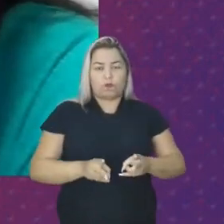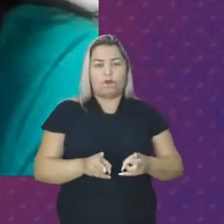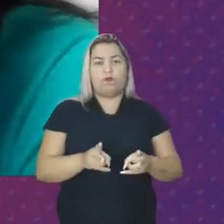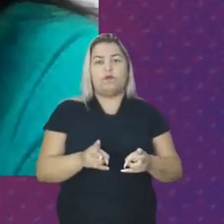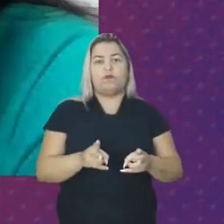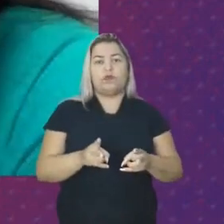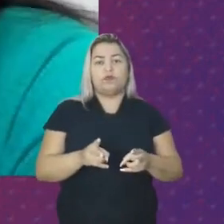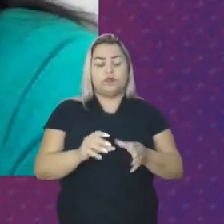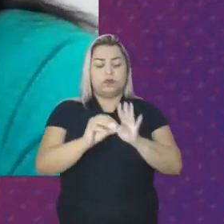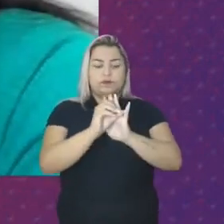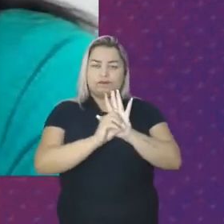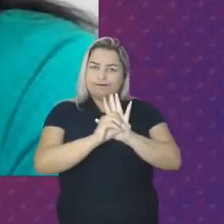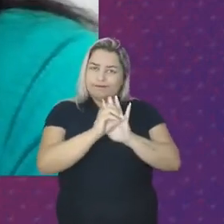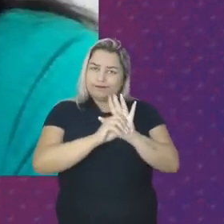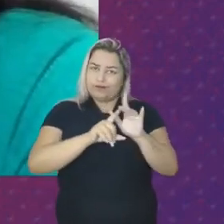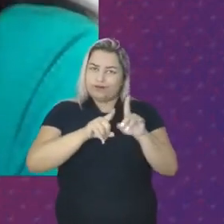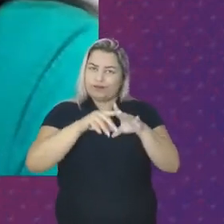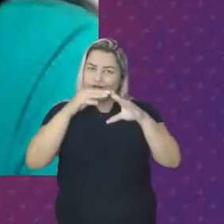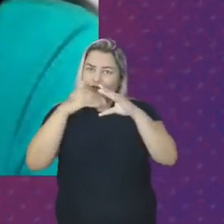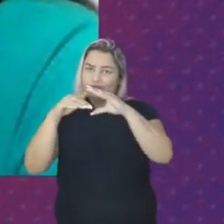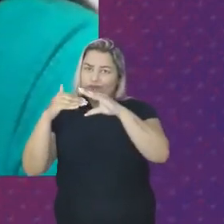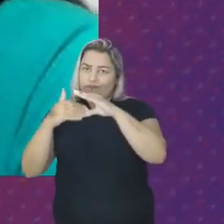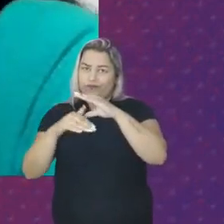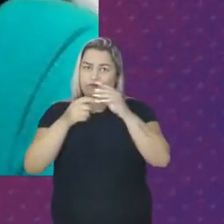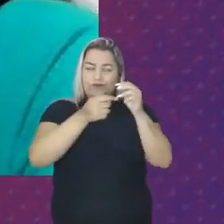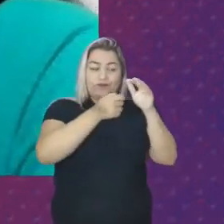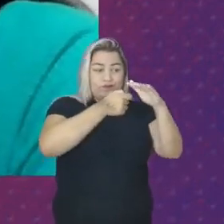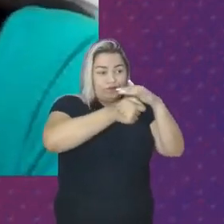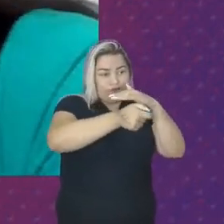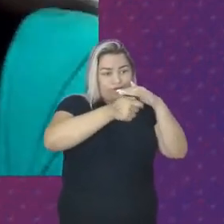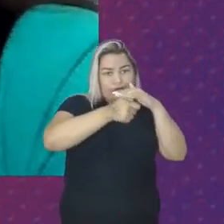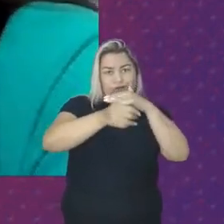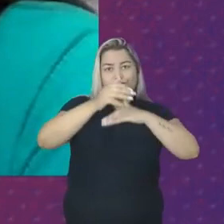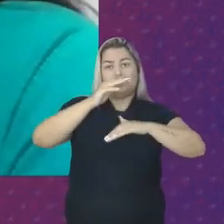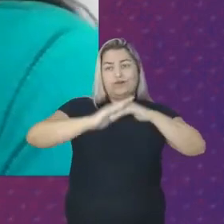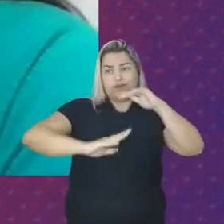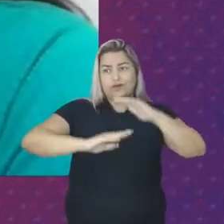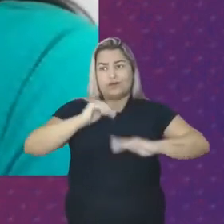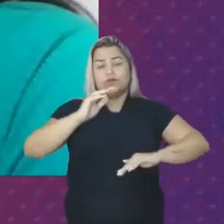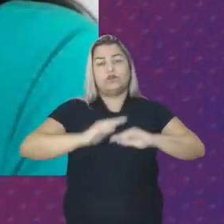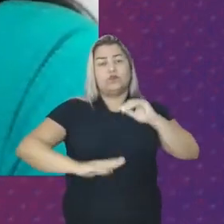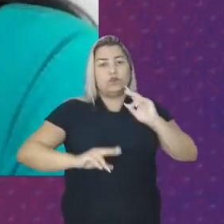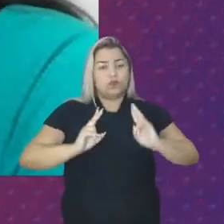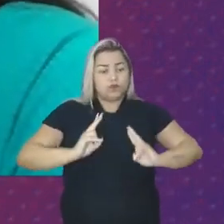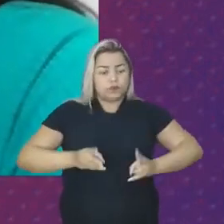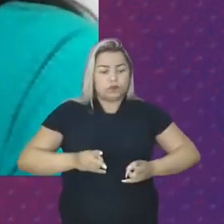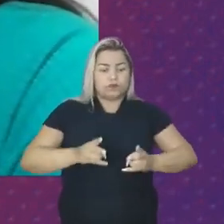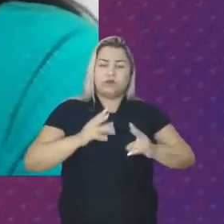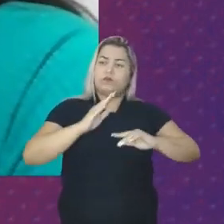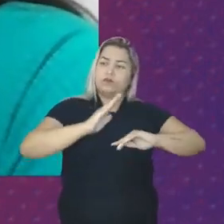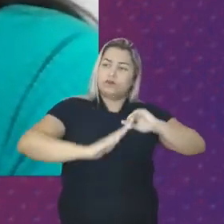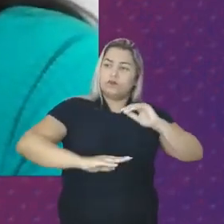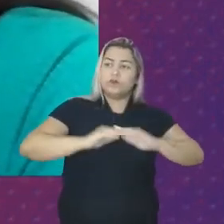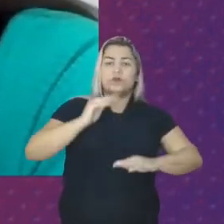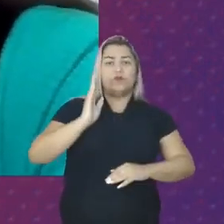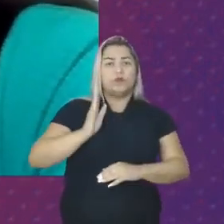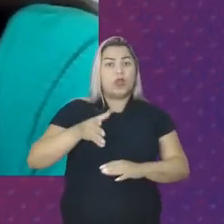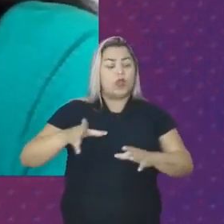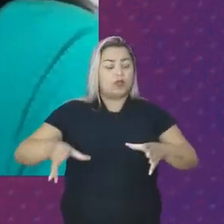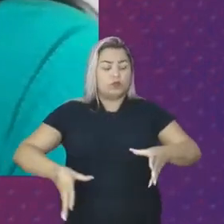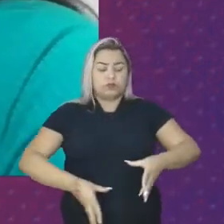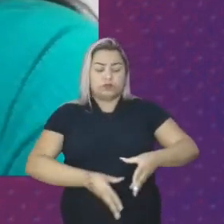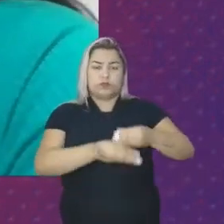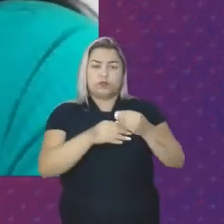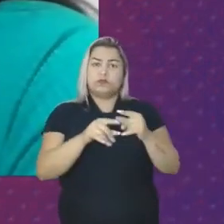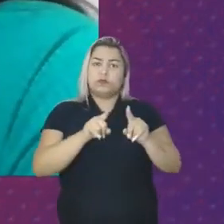do orçamento destinado para o desenvolvimento das ações, tanto a continuidade das ações que já vinham sendo implementadas,